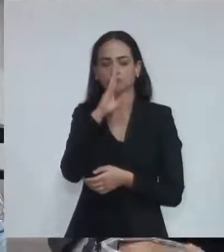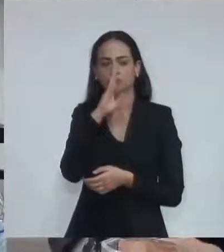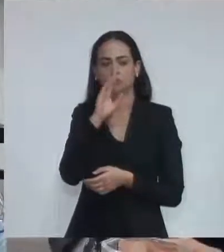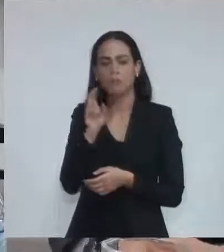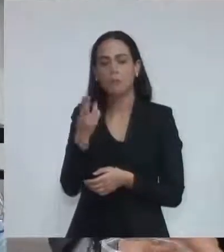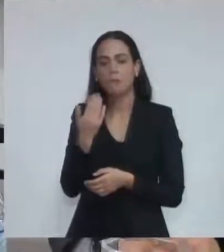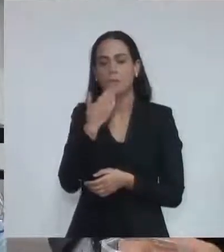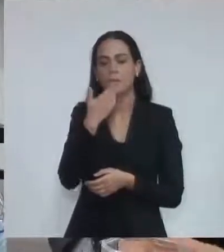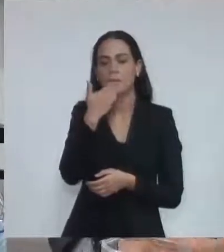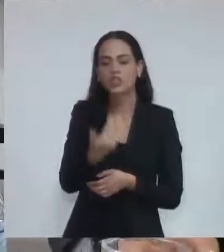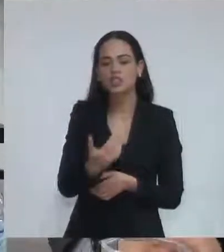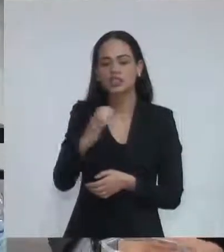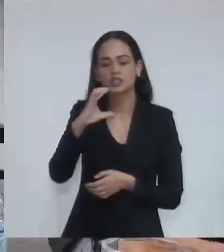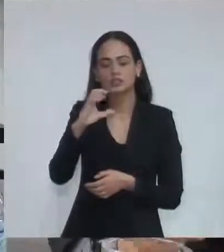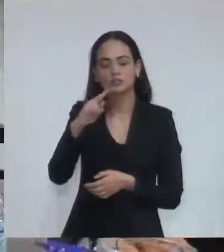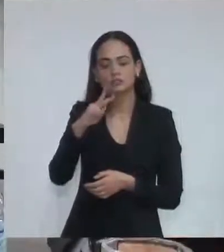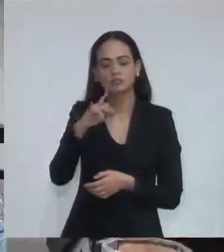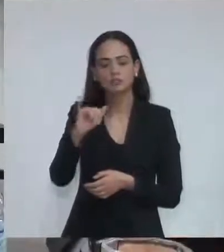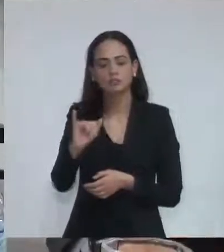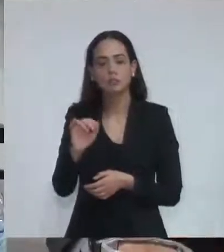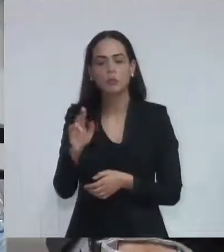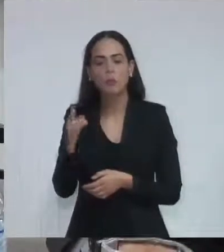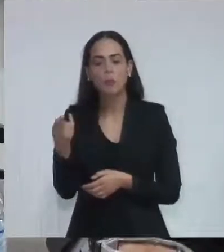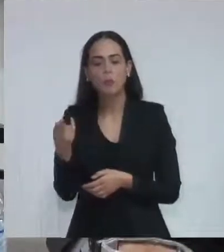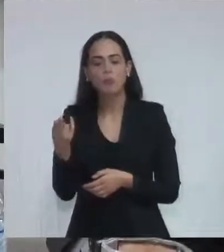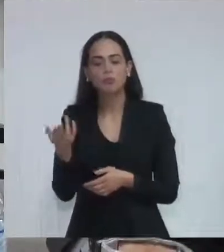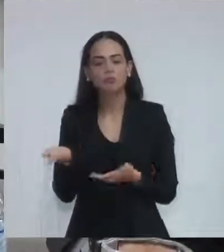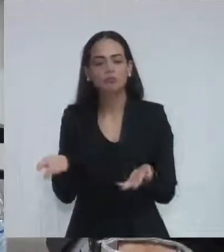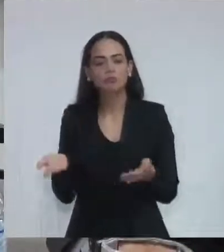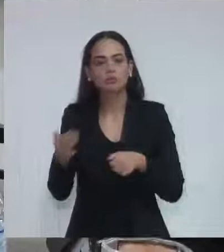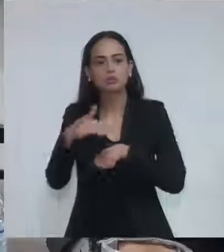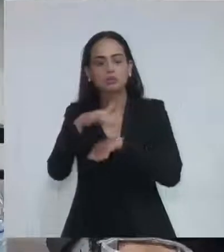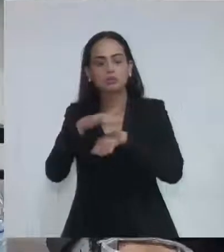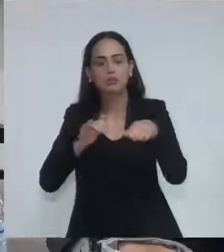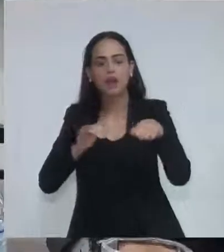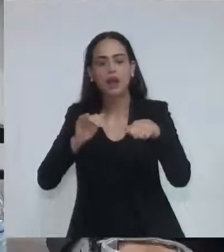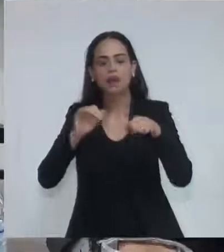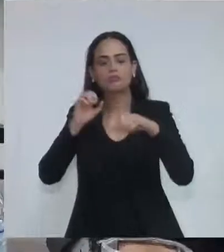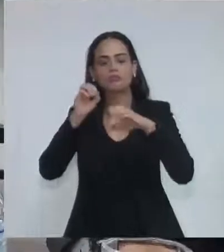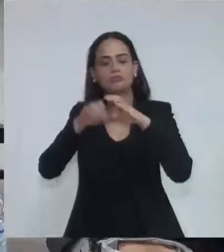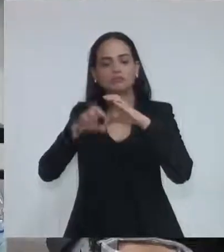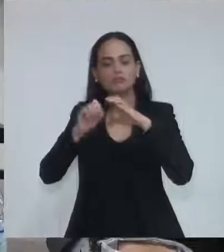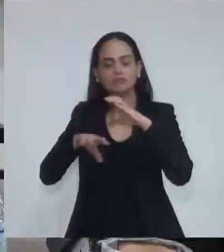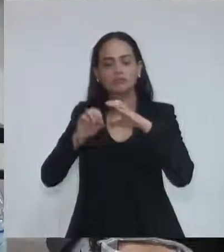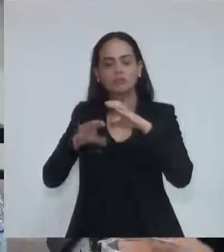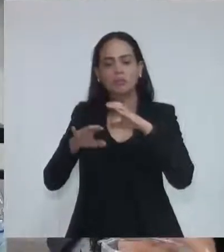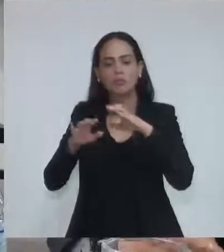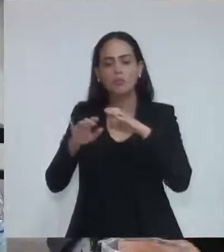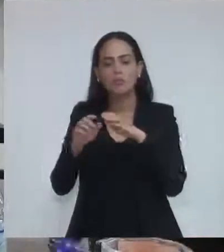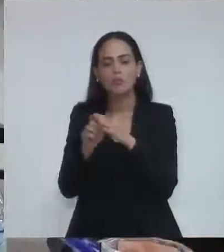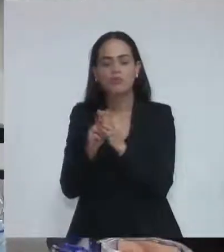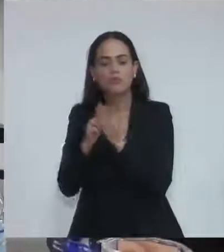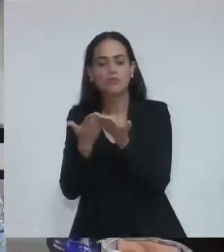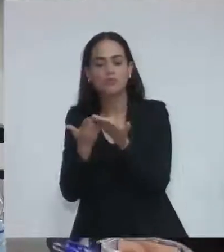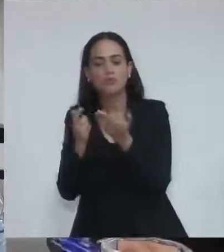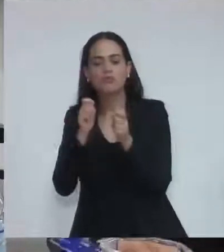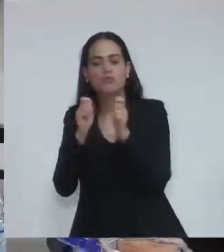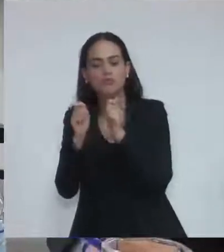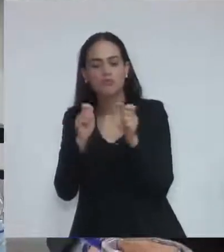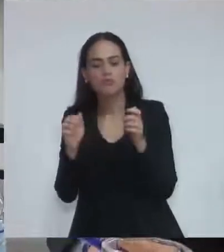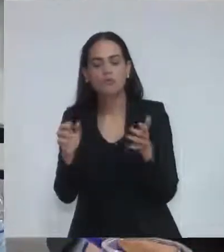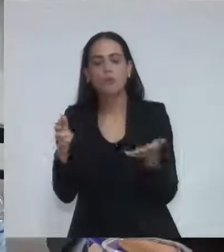Ou pedir uma comissão processante? Ou chamar a TV Globo? Ou chamar uma Assembleia Geral